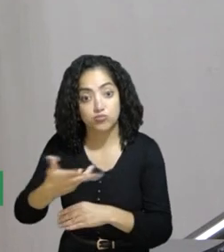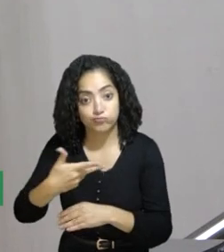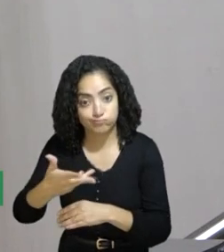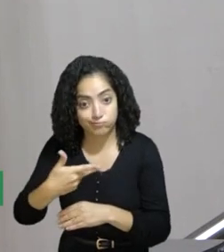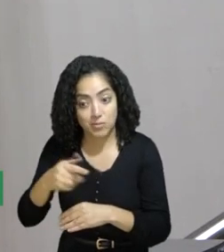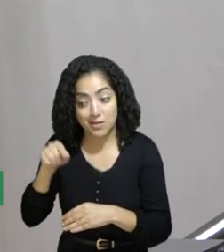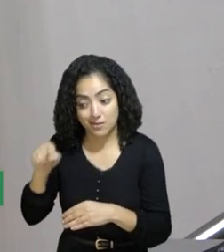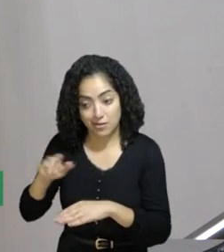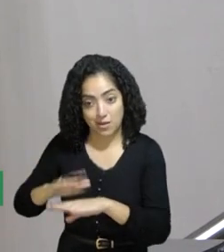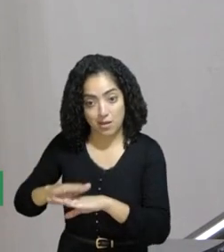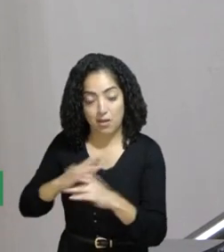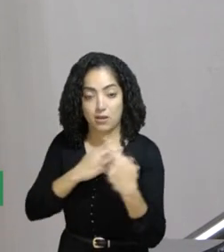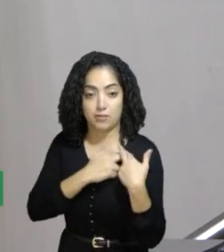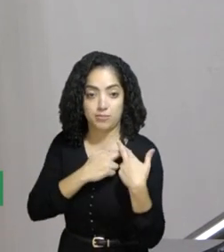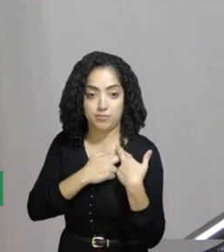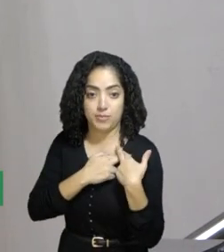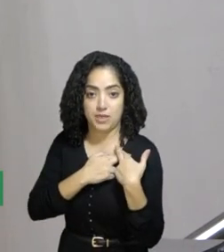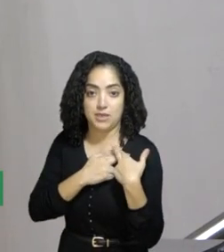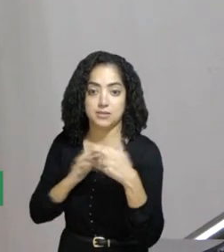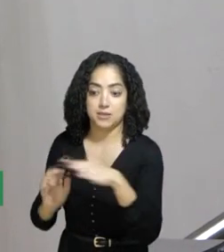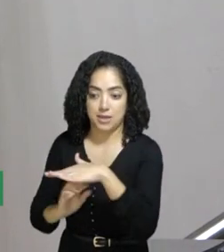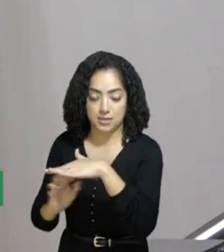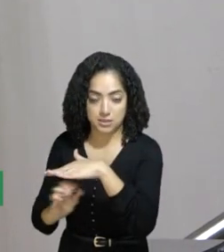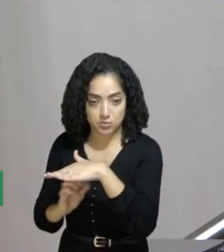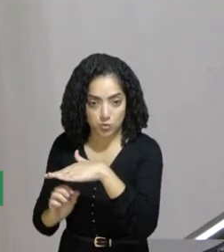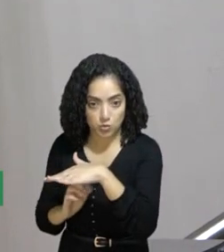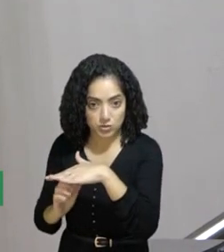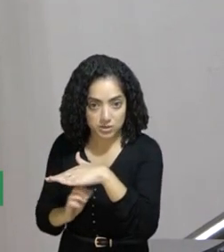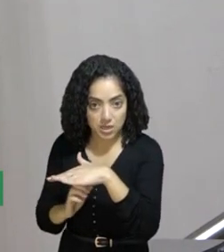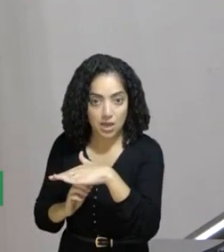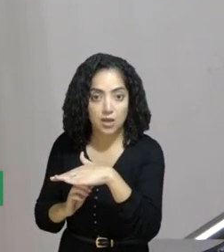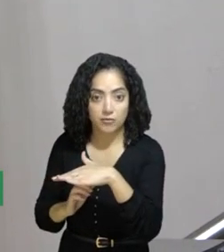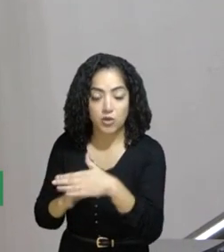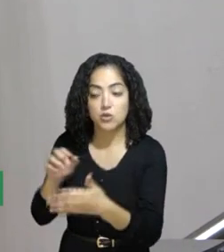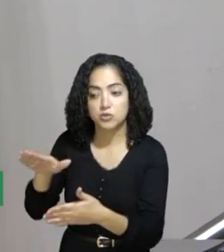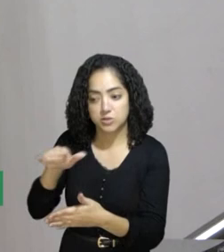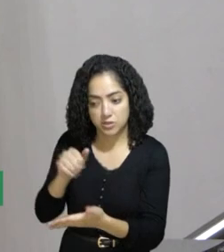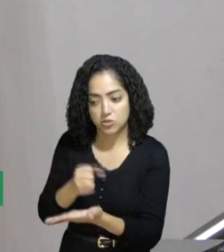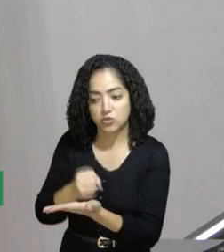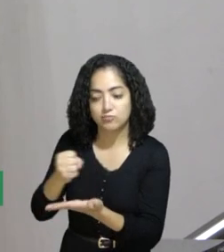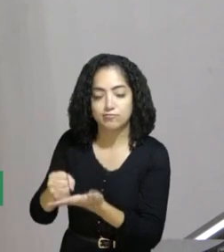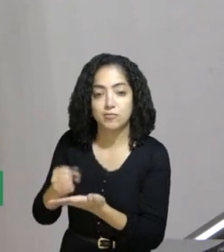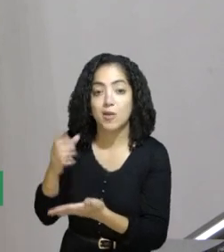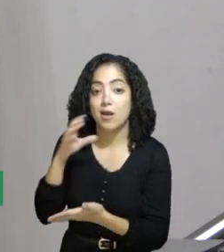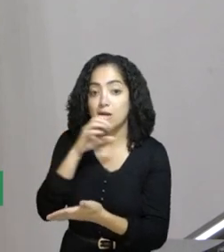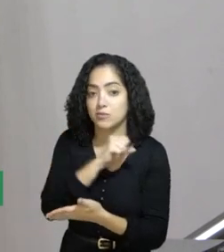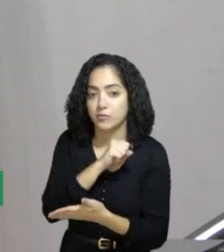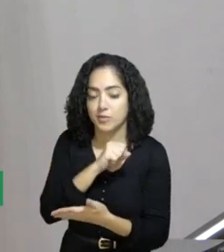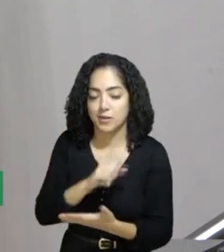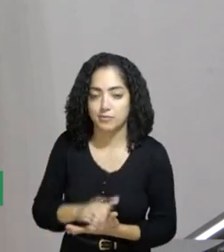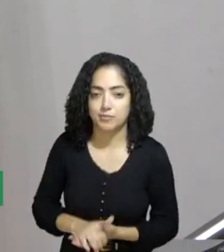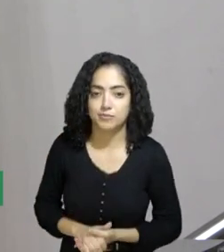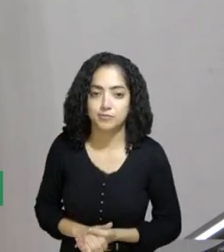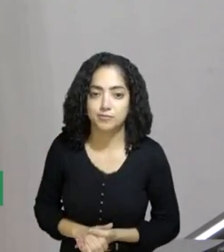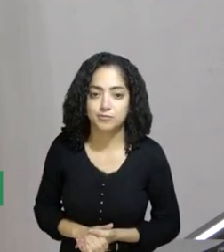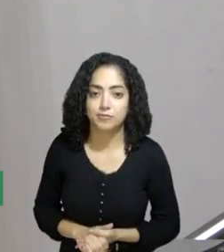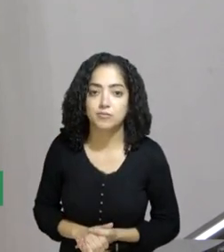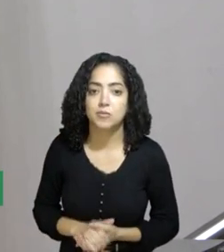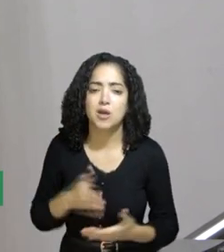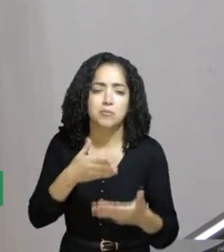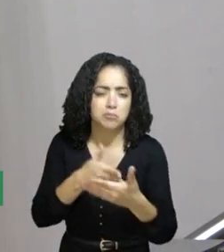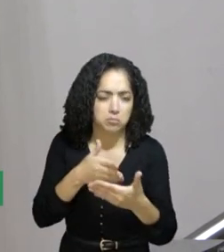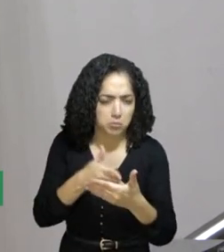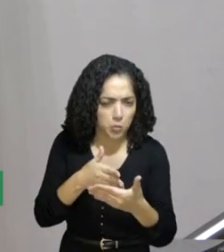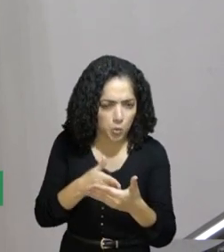empresa responsável pela execução da reforma seja contratada o mais rápido possível. Muitos obstáculos já